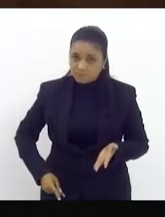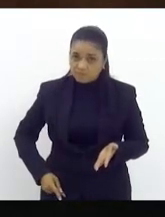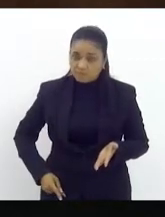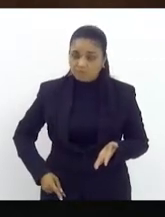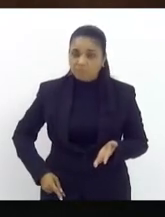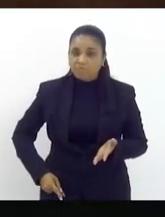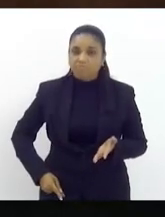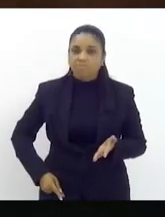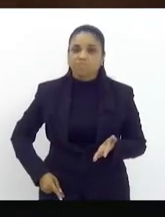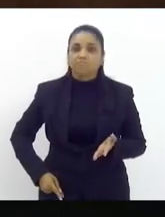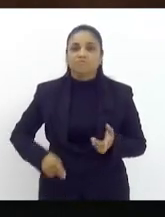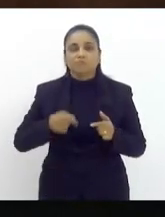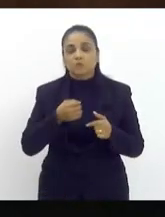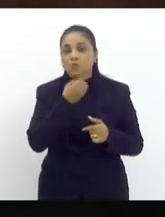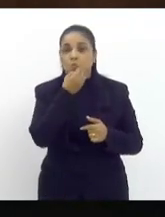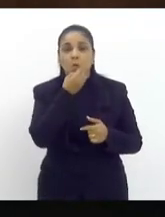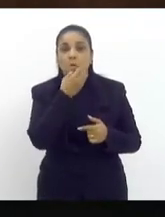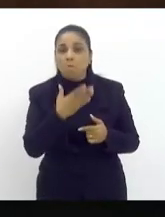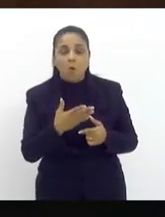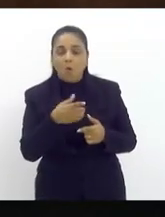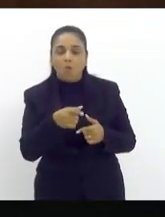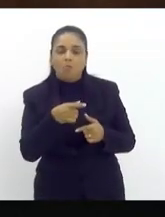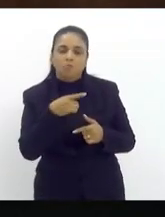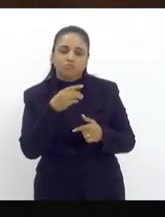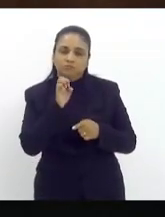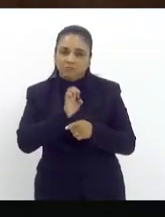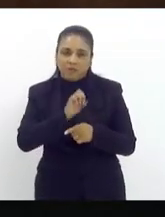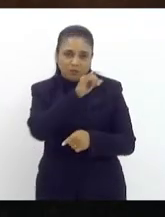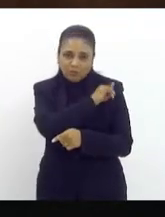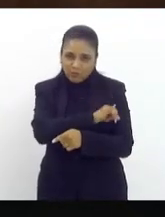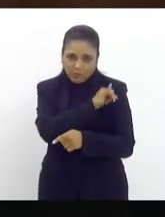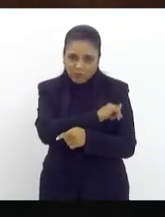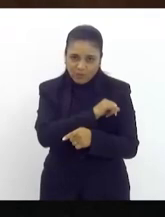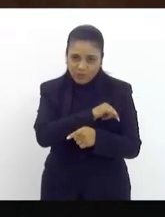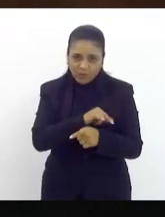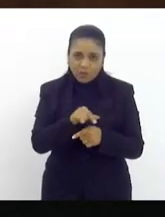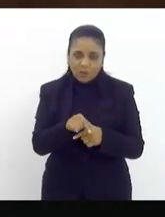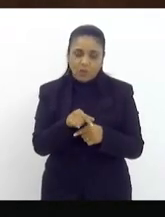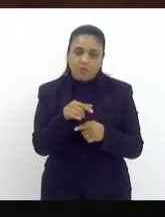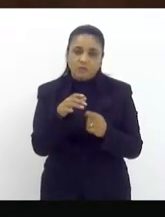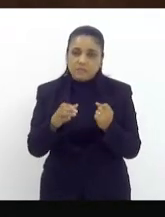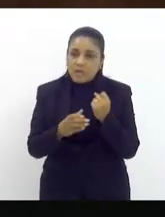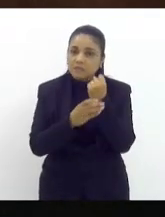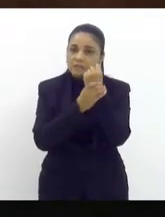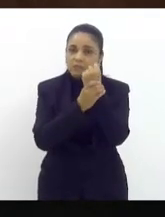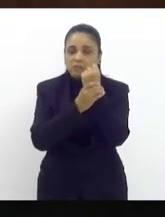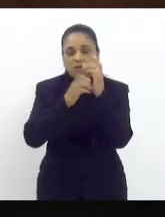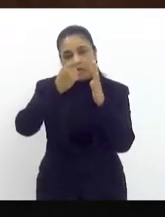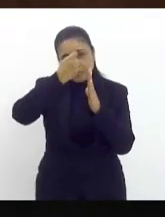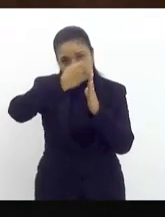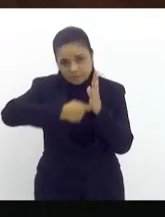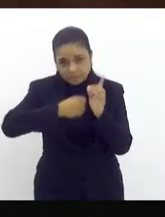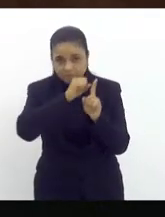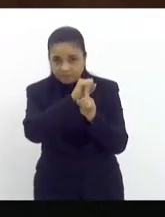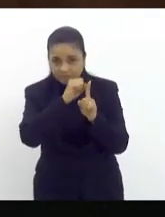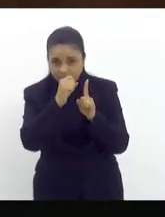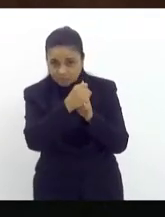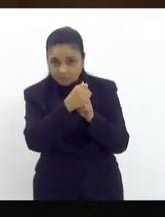assodamento não é bom para o estado do Rio de Janeiro. Não é bom se a gente quer garantir a tarifa social de água